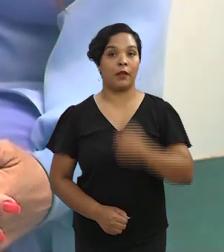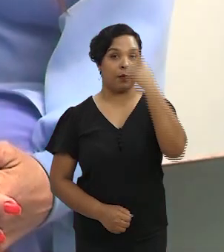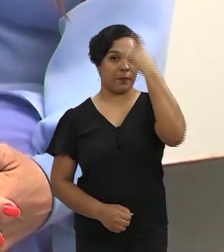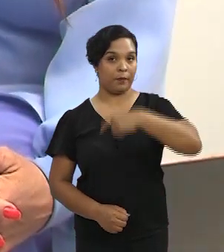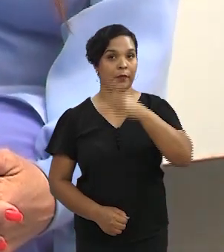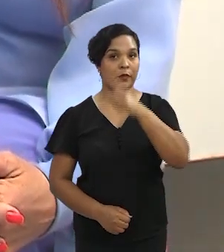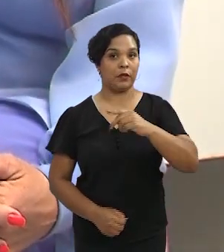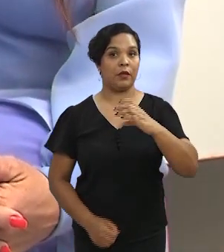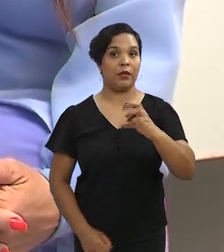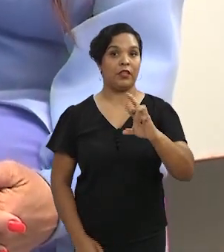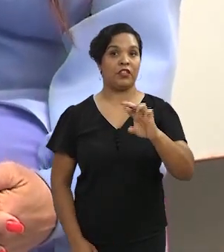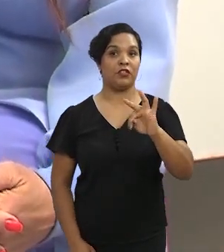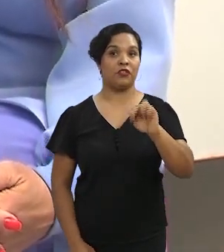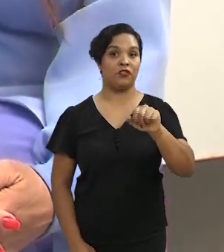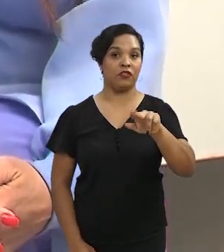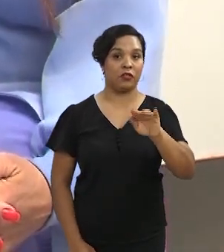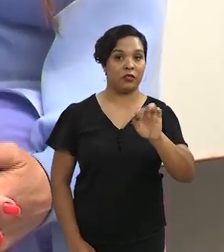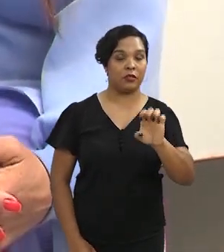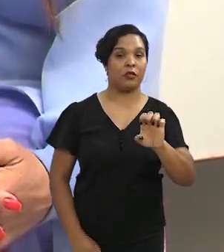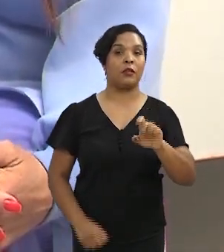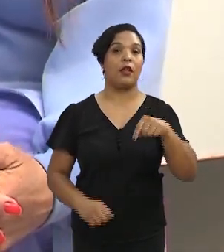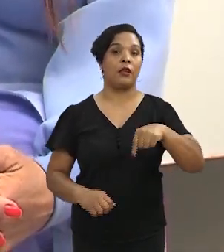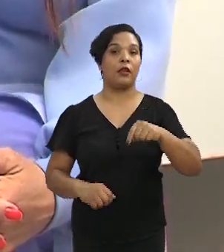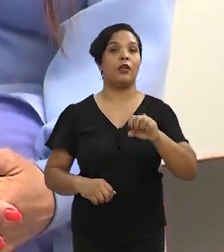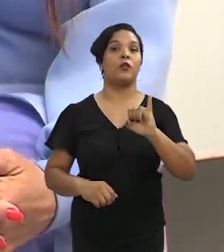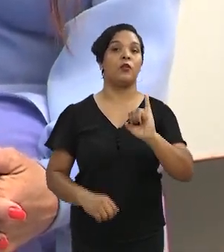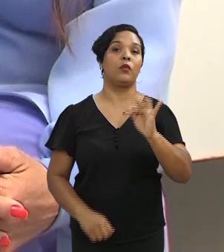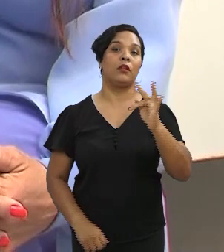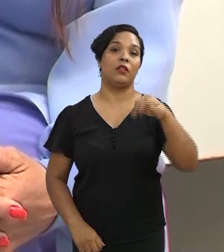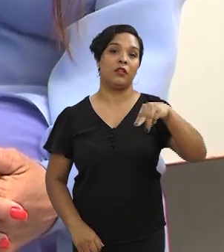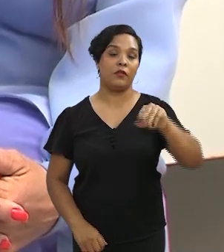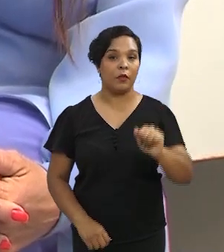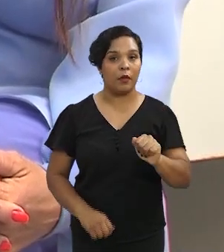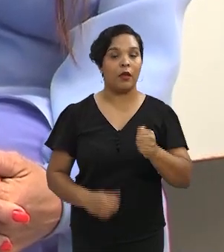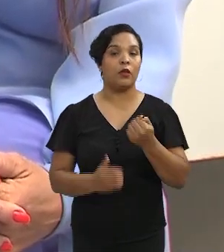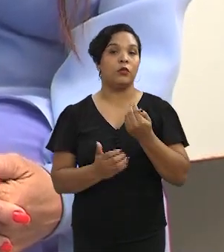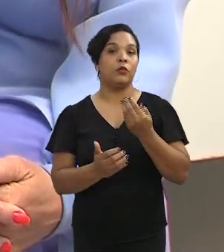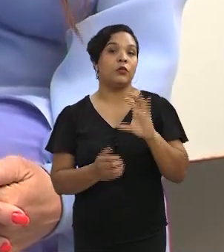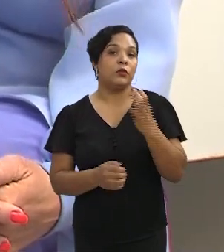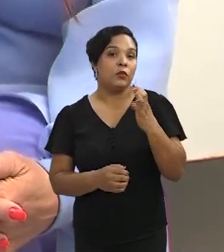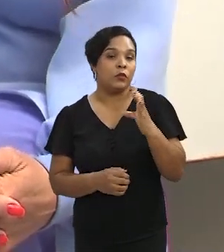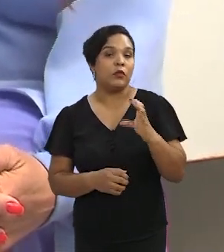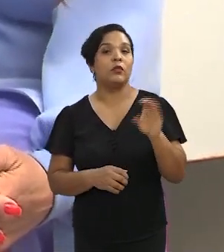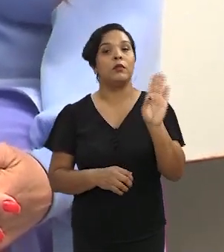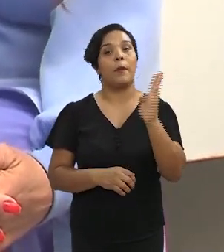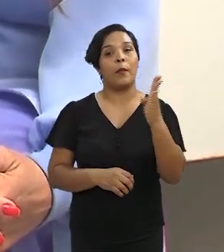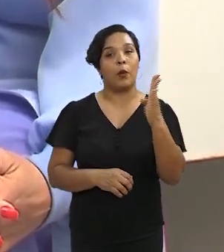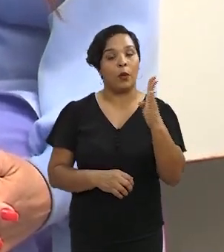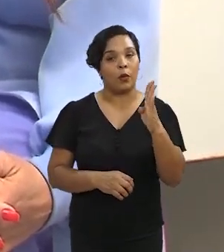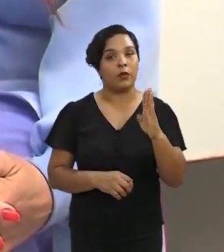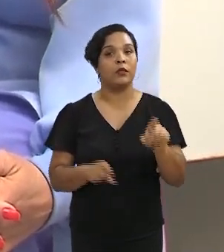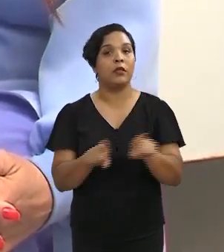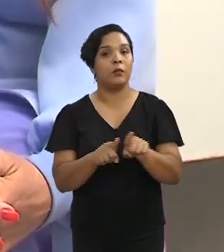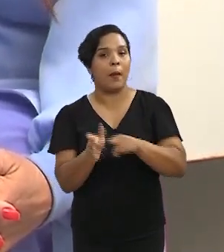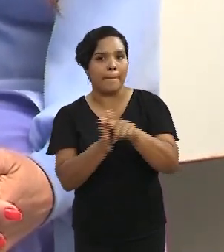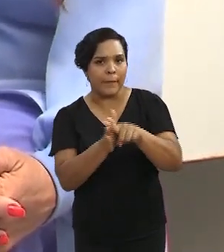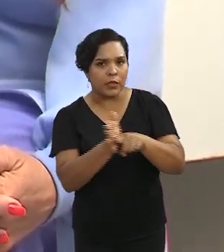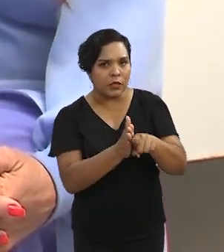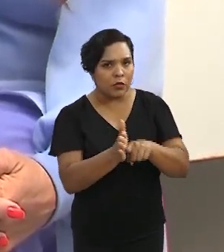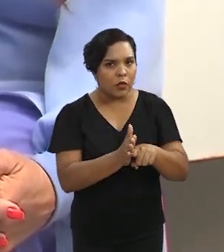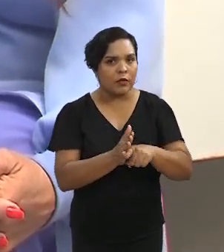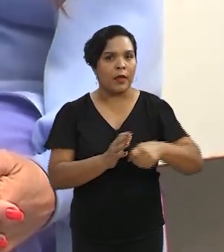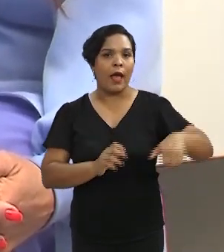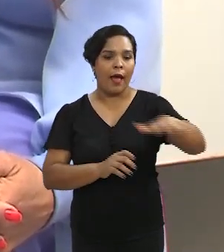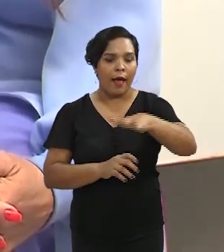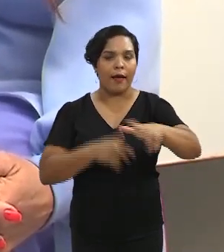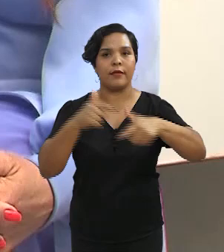Eu sou a professora Cristina Monteiro, aqui do IFMA, do curso de Ciências Biológicas. Sou pesquisadora também e uma das áreas